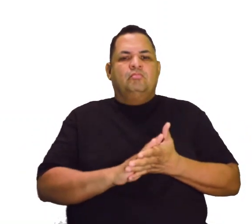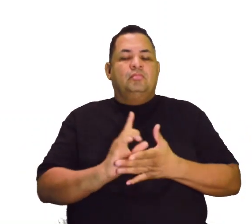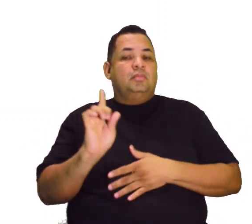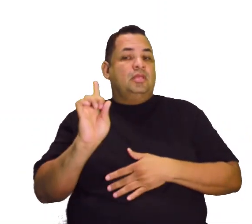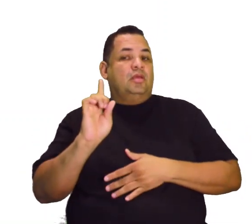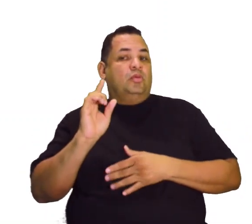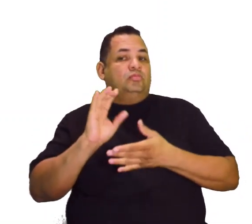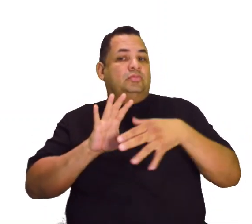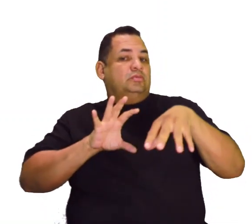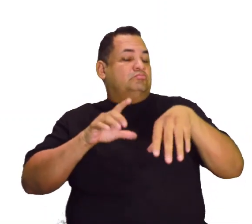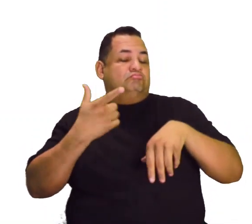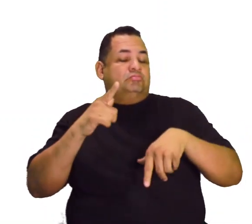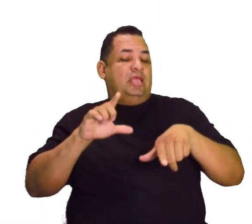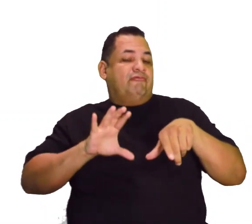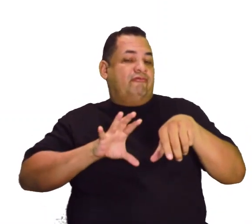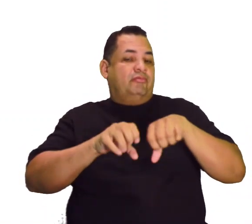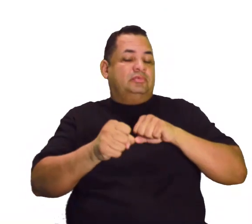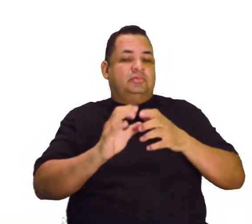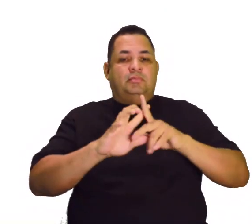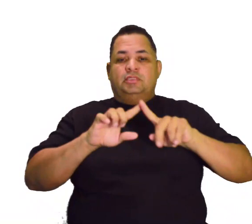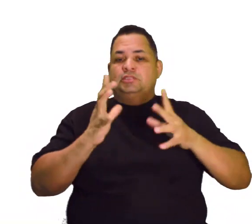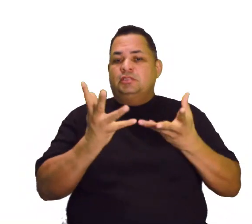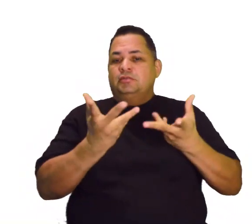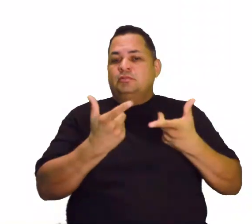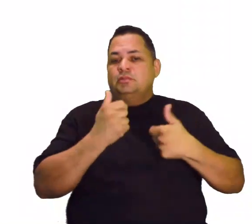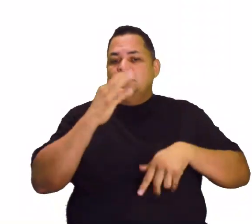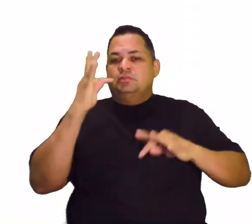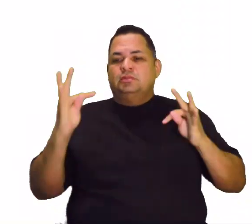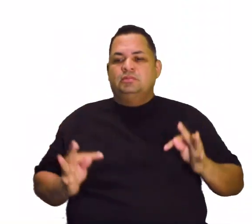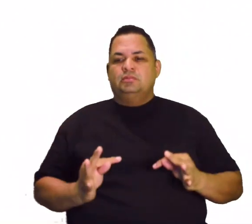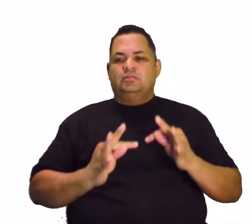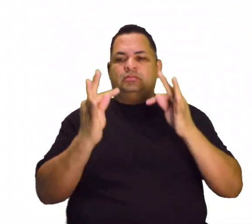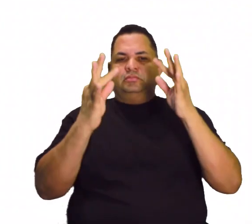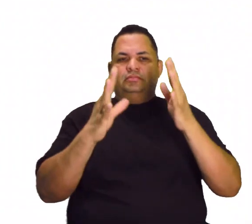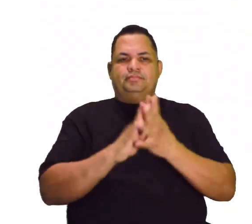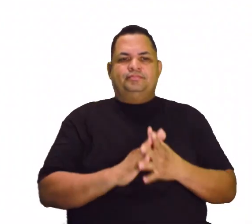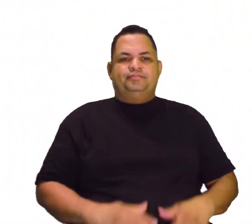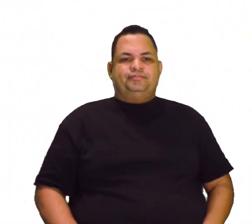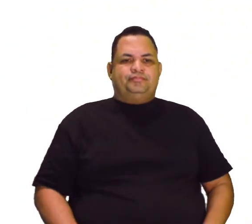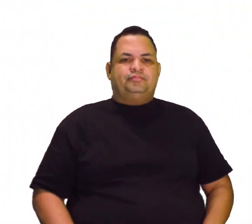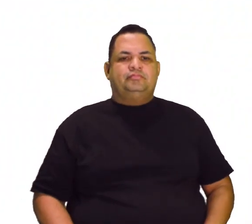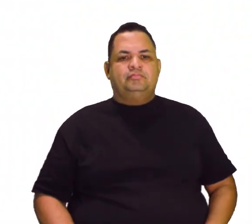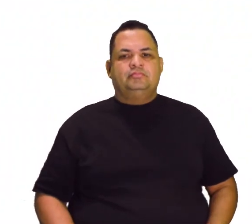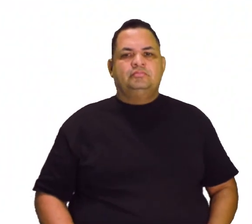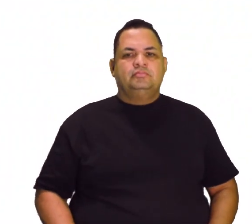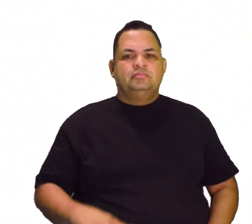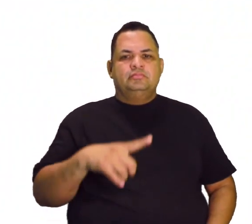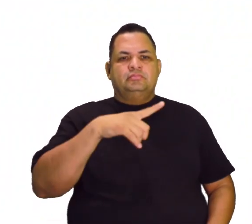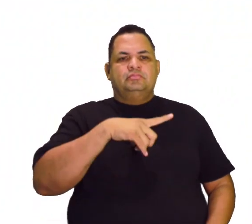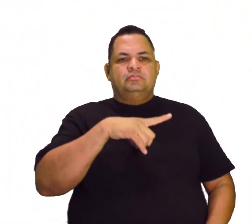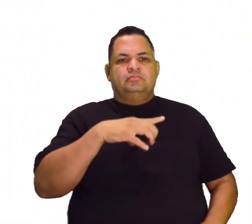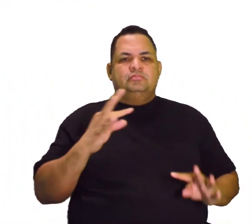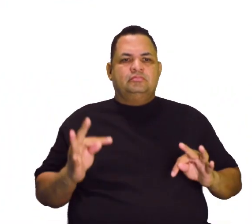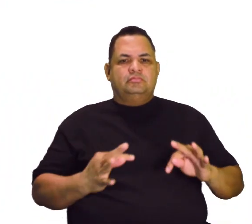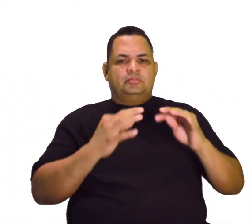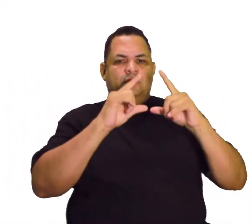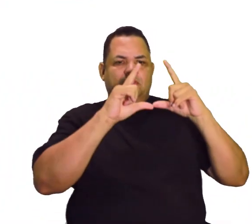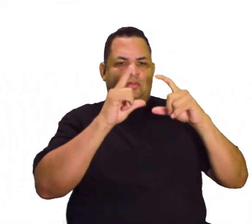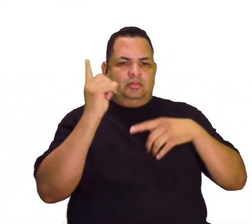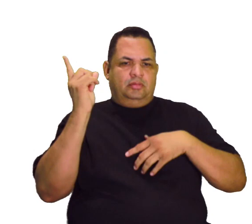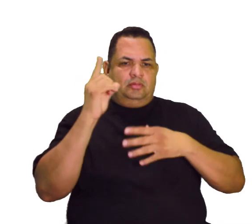para a academia, mas tem habilidade técnica, desenvolver um trabalho. E gravura, nós temos aqui a técnica da